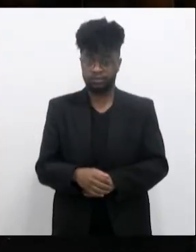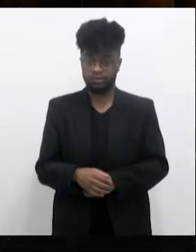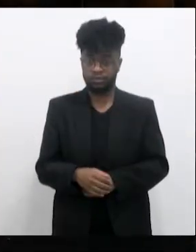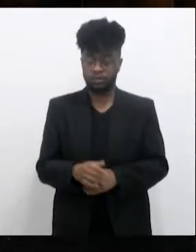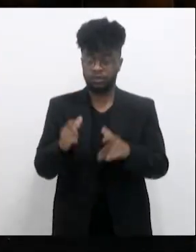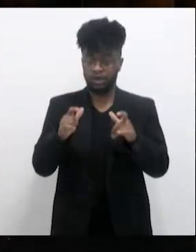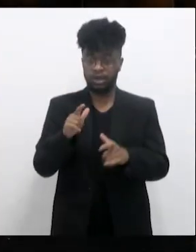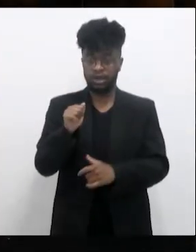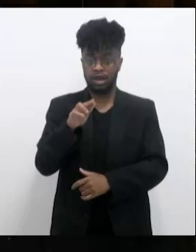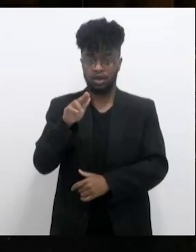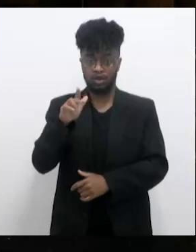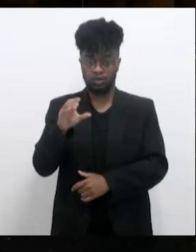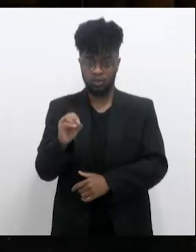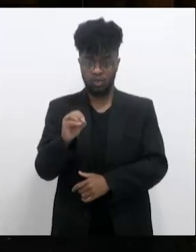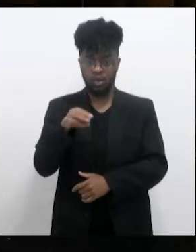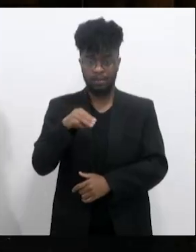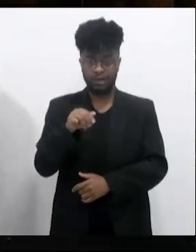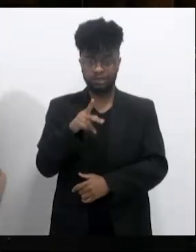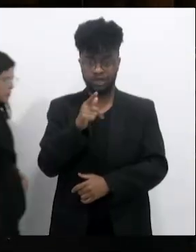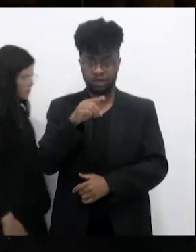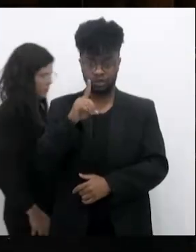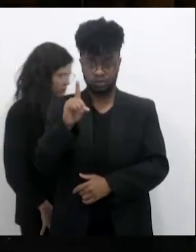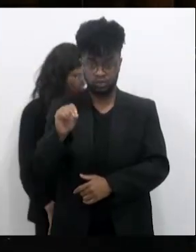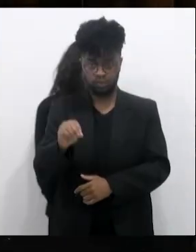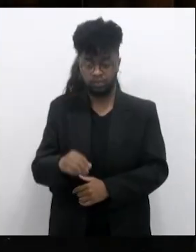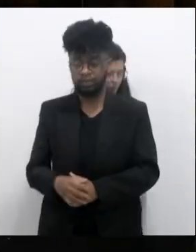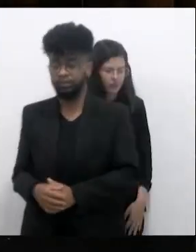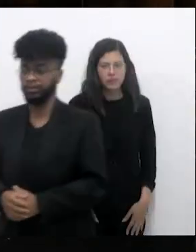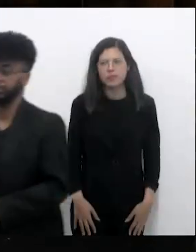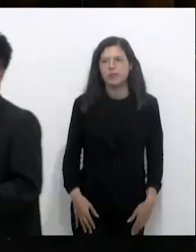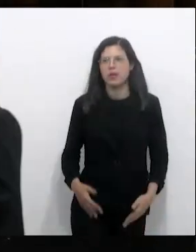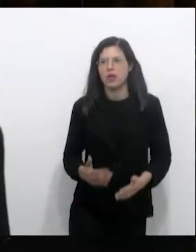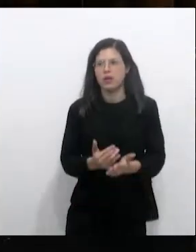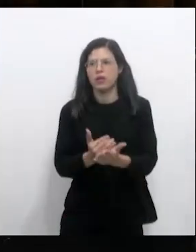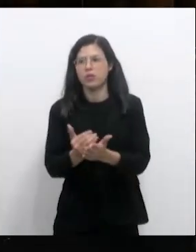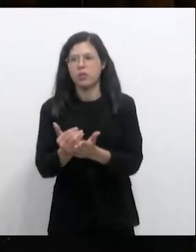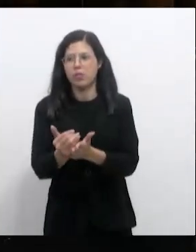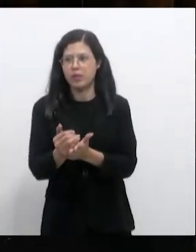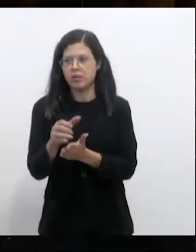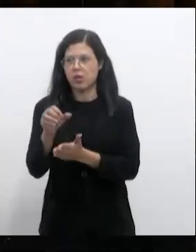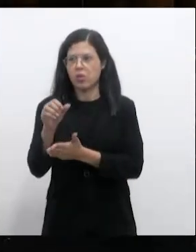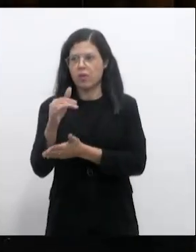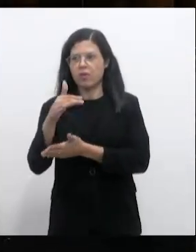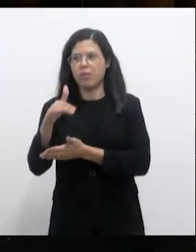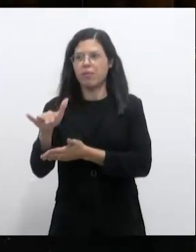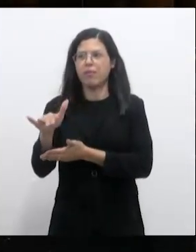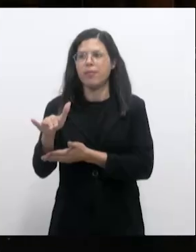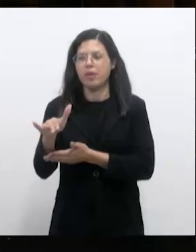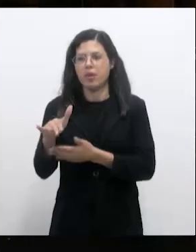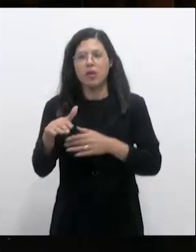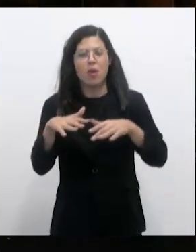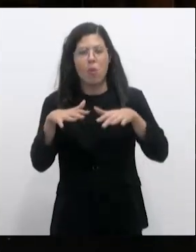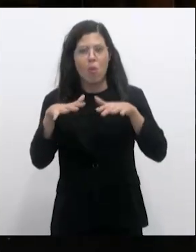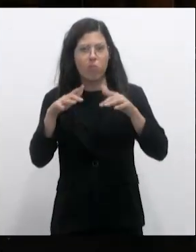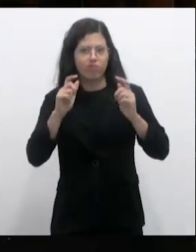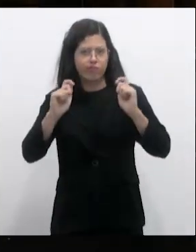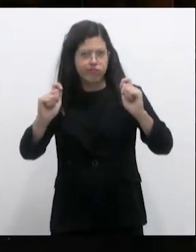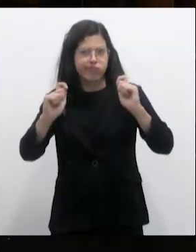Machado, ia começar às 9h30 um grande